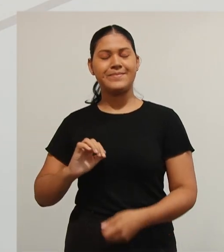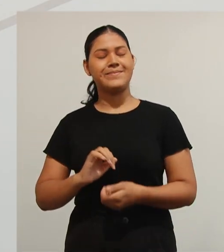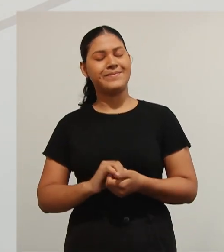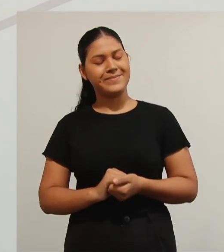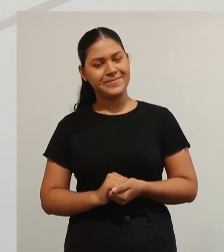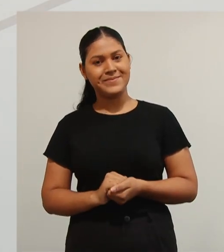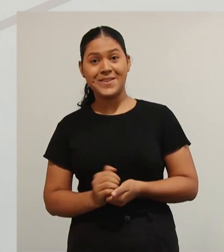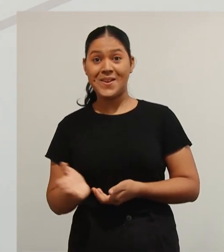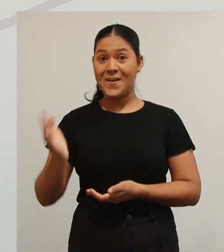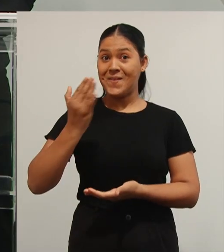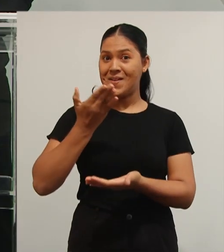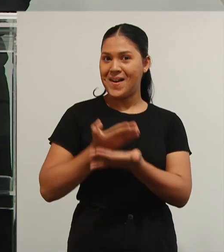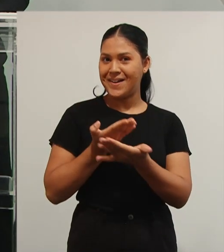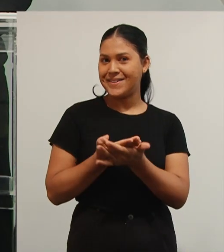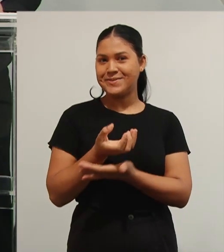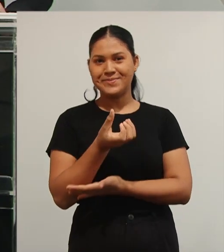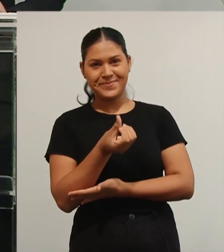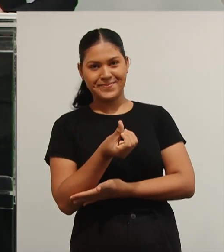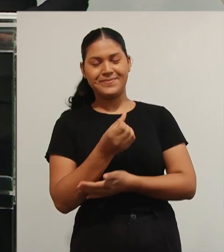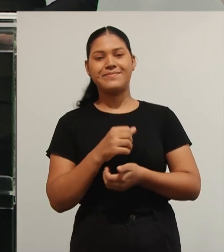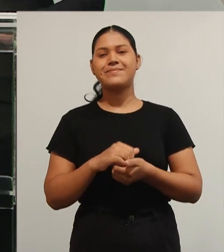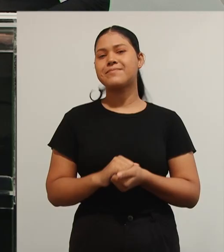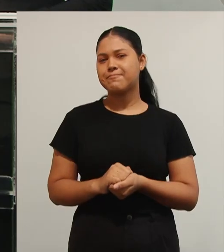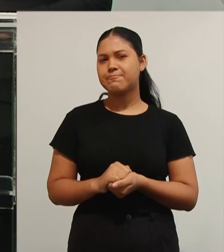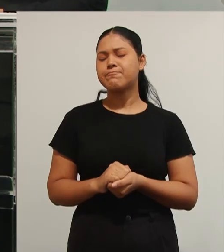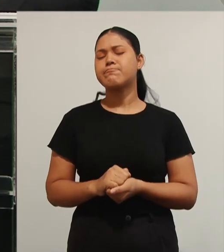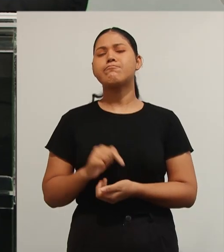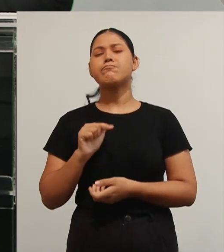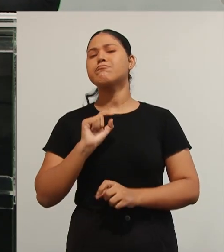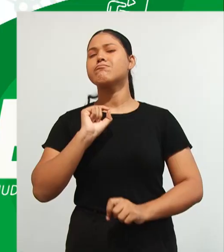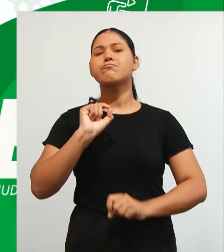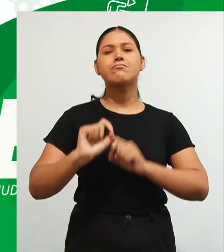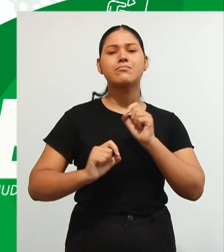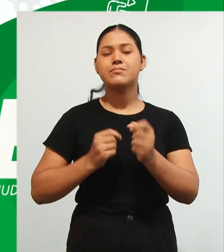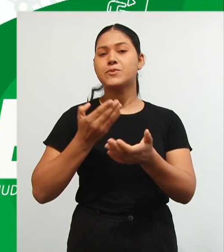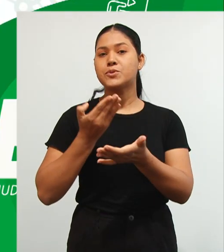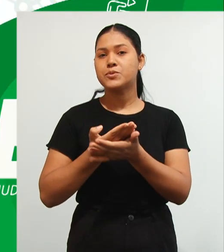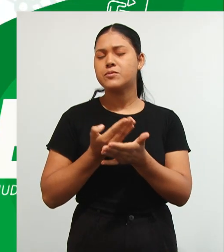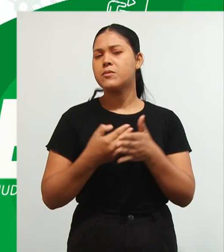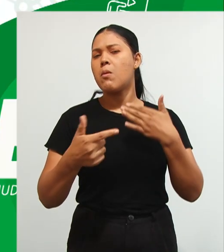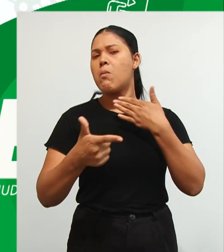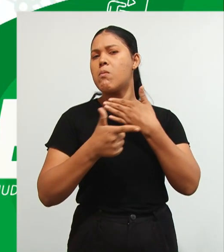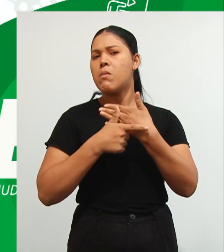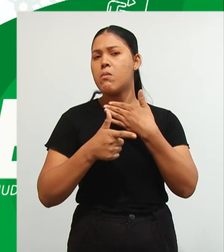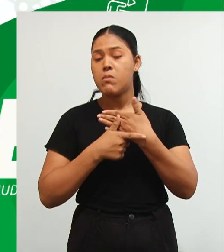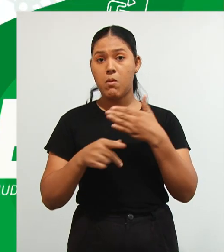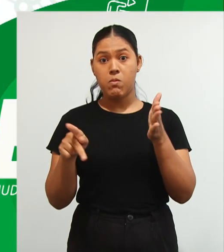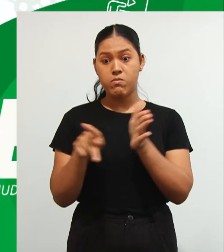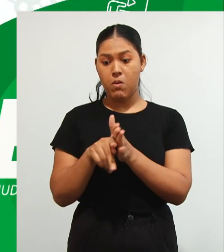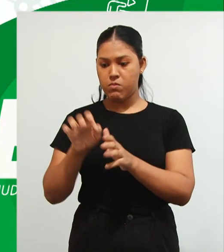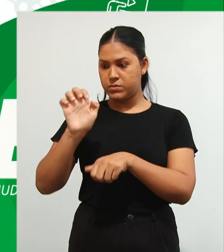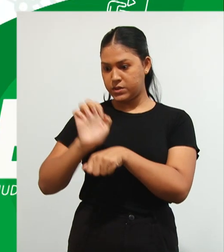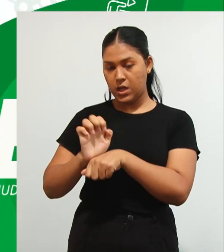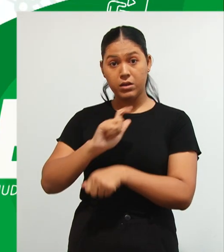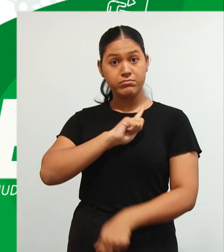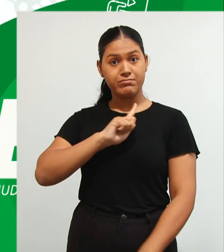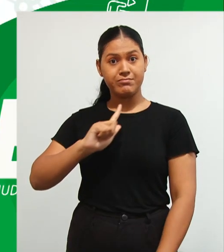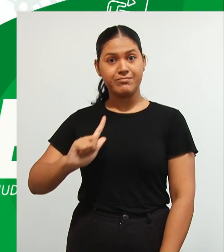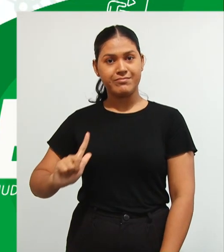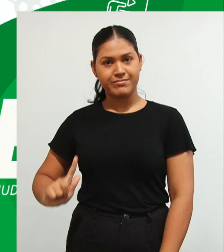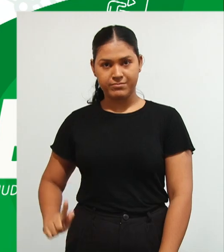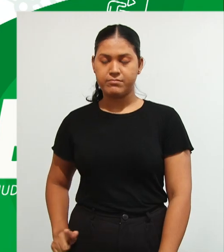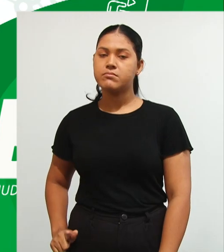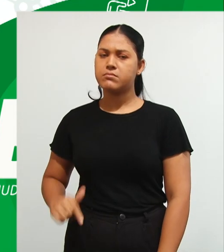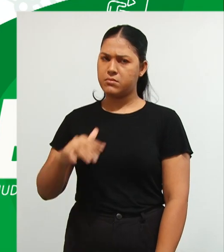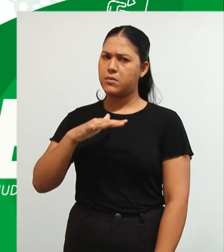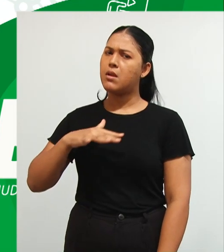Bom, vamos para a nossa sexta aula. Nessa sexta aula nós vamos abordar um pouco sobre o papel do Estado, o papel do setor